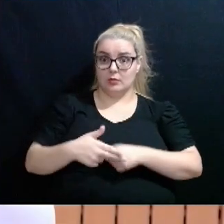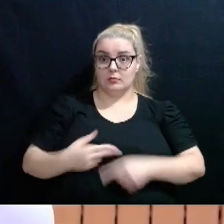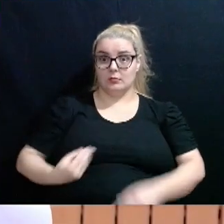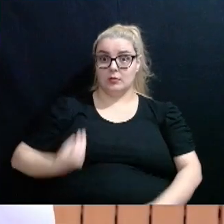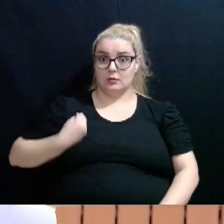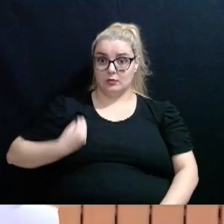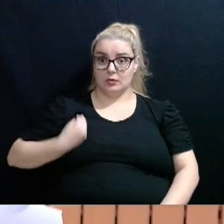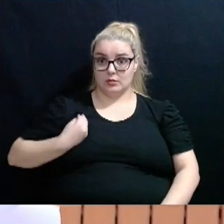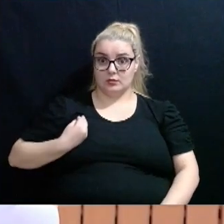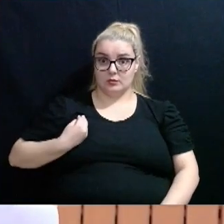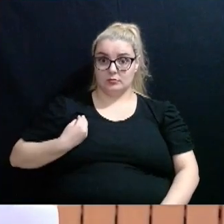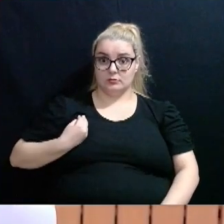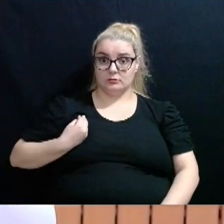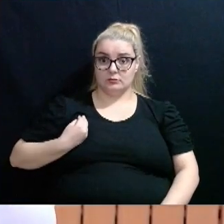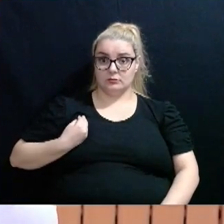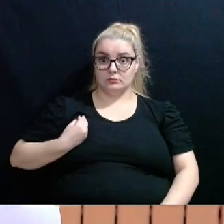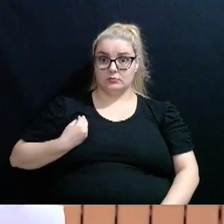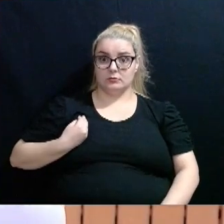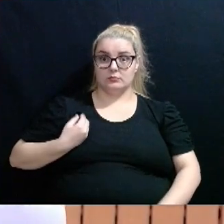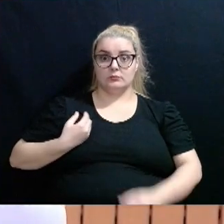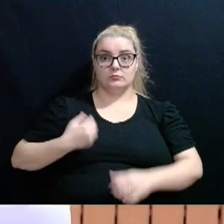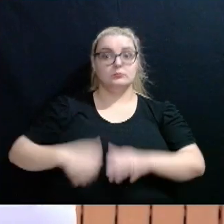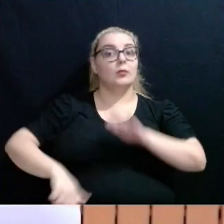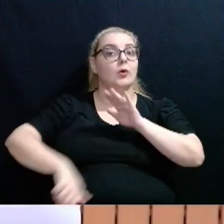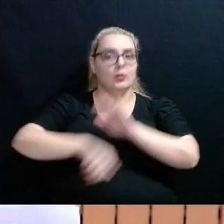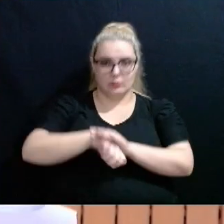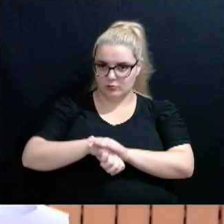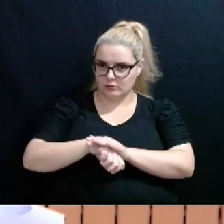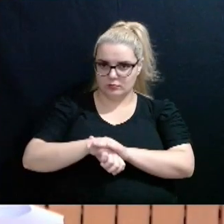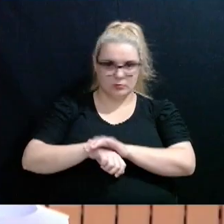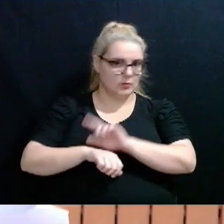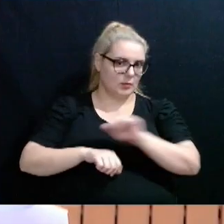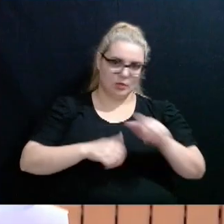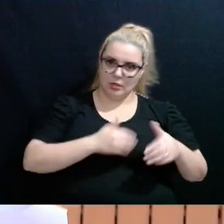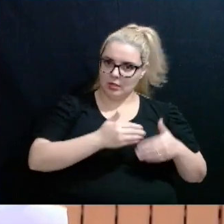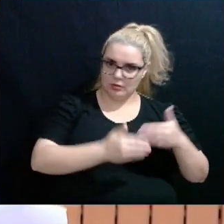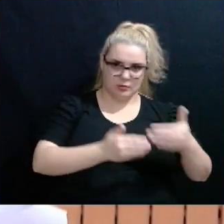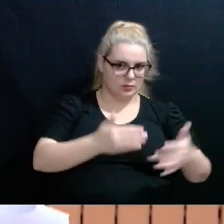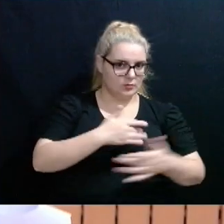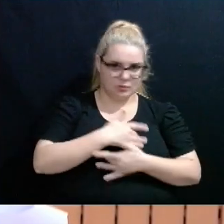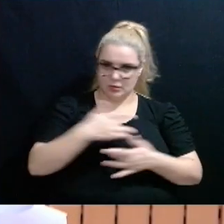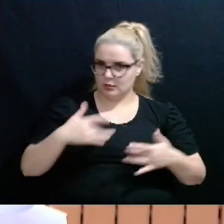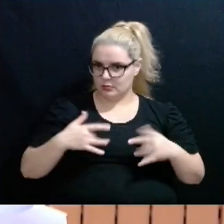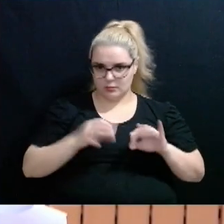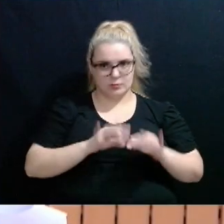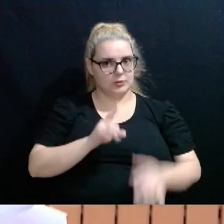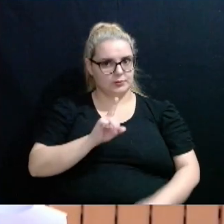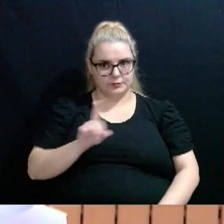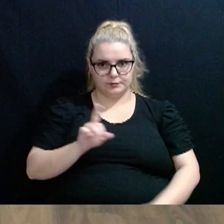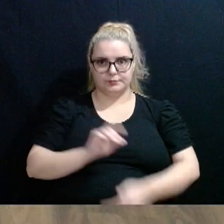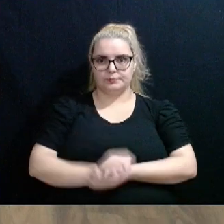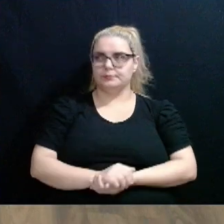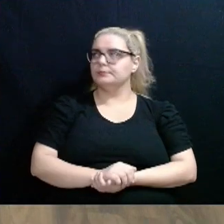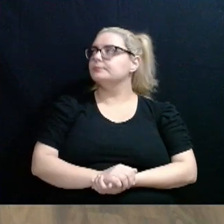algo criminoso, e não um procedimento de saúde simplesmente.